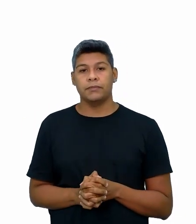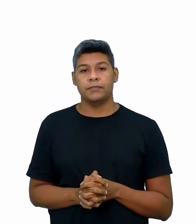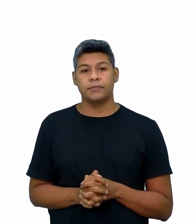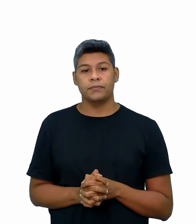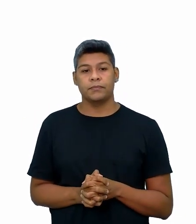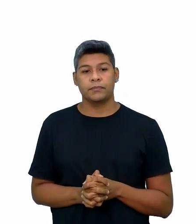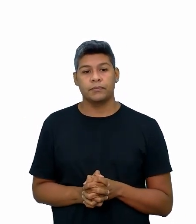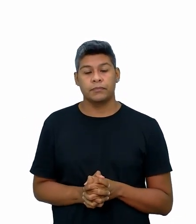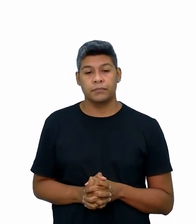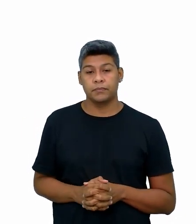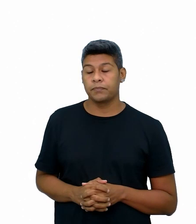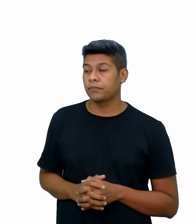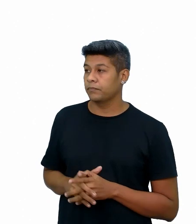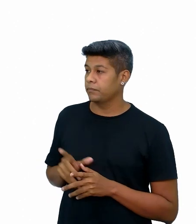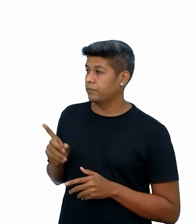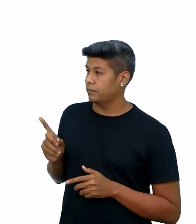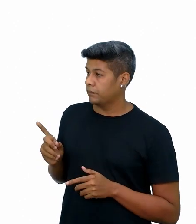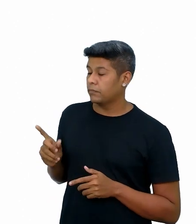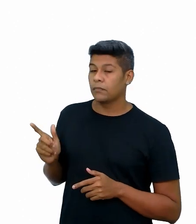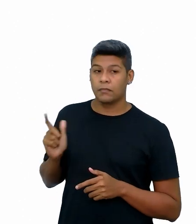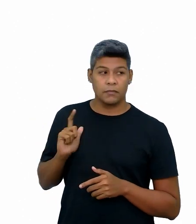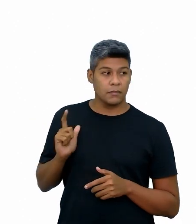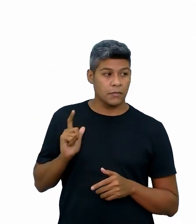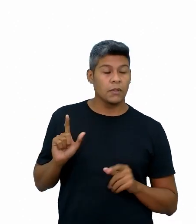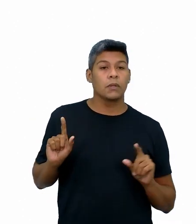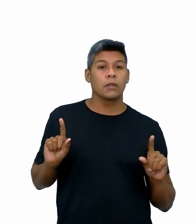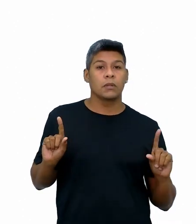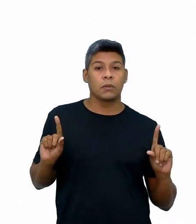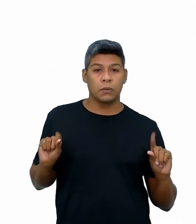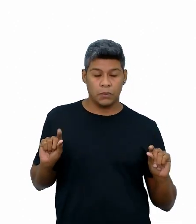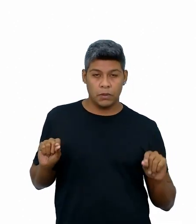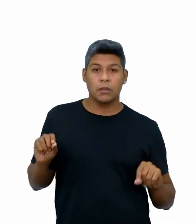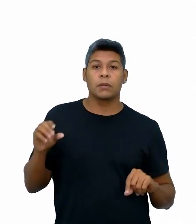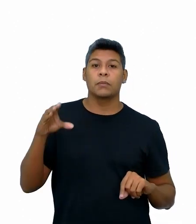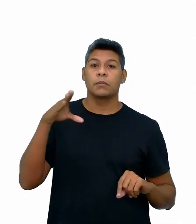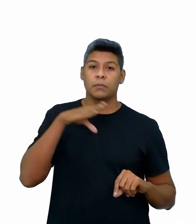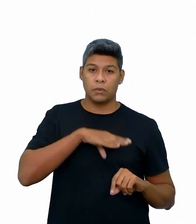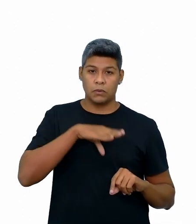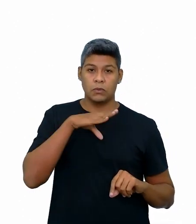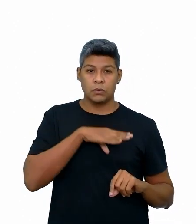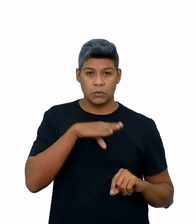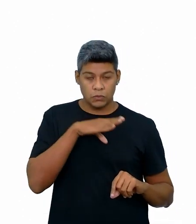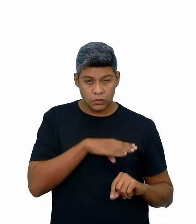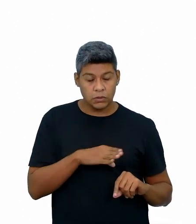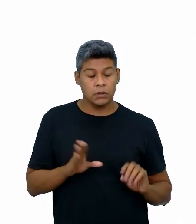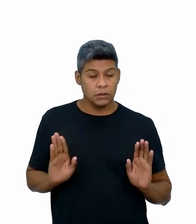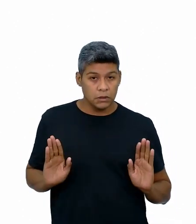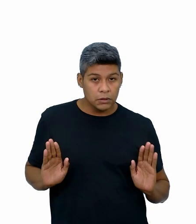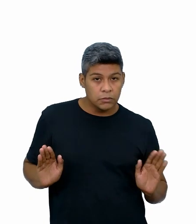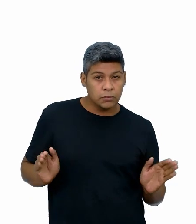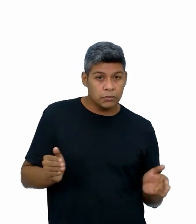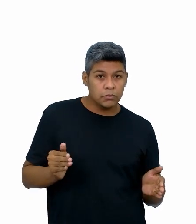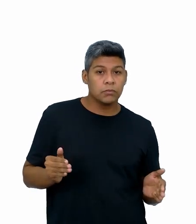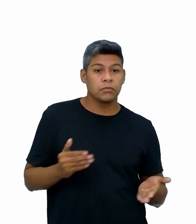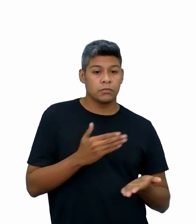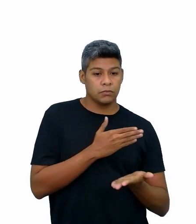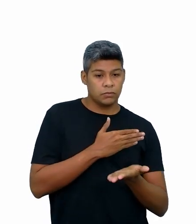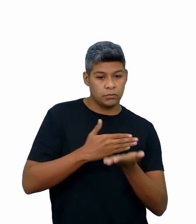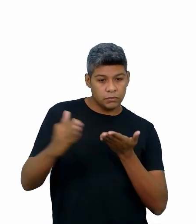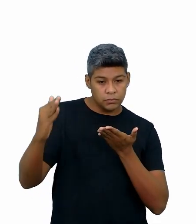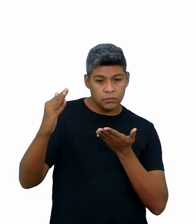Bom, aqui a gente tem, então, um quadro onde a gente coloca a língua portuguesa, né, como a respectiva, enunciativa